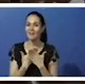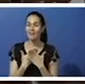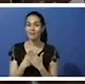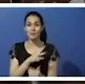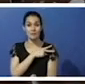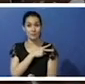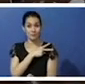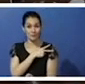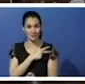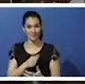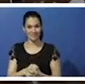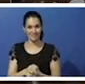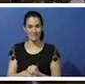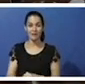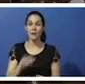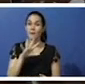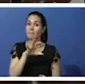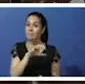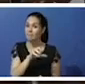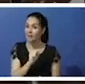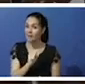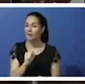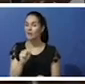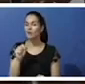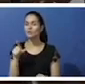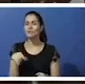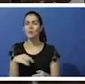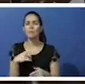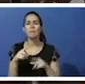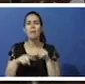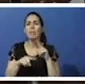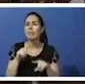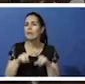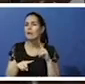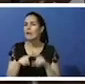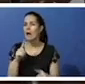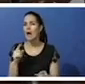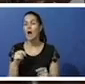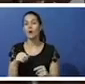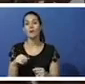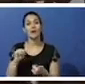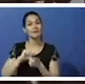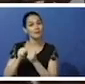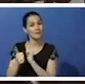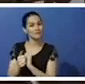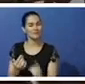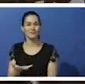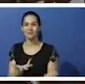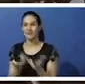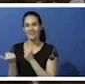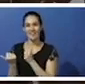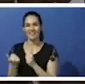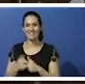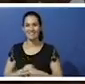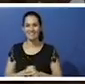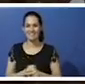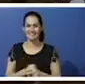ano. Pegue seu material impresso ou a sua adequação e vamos lá.